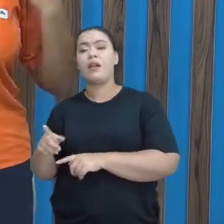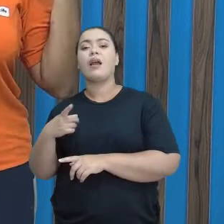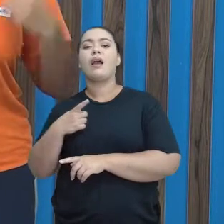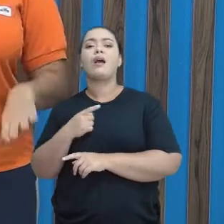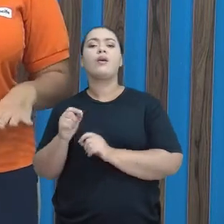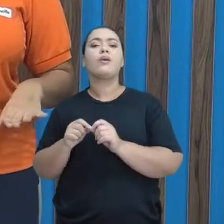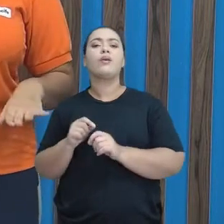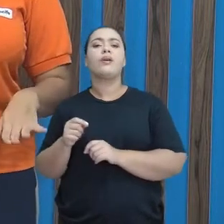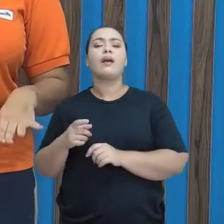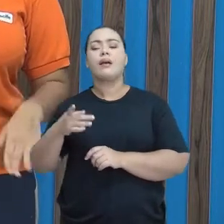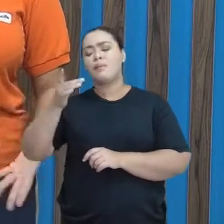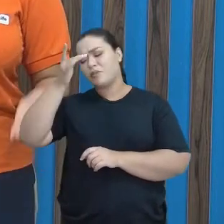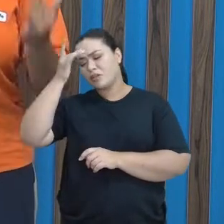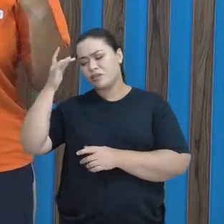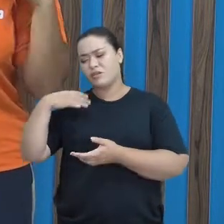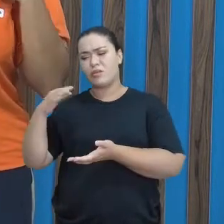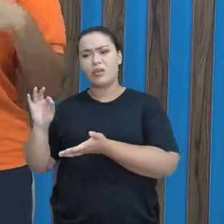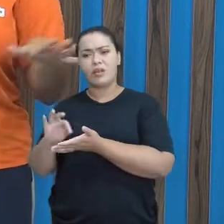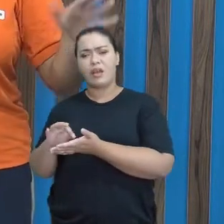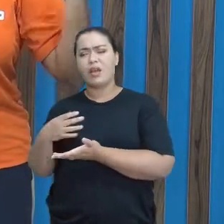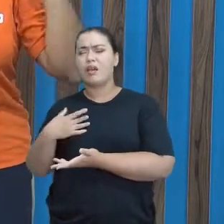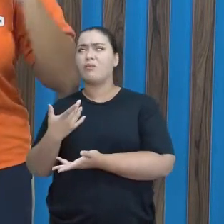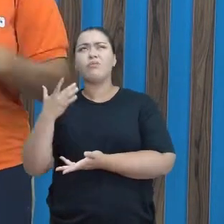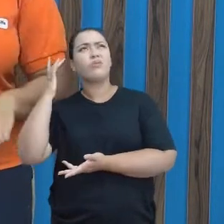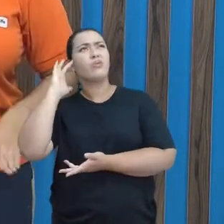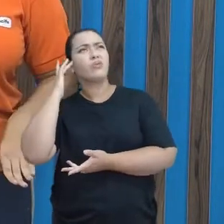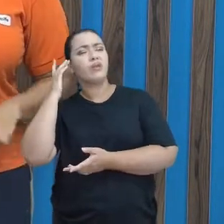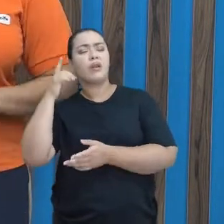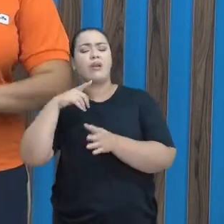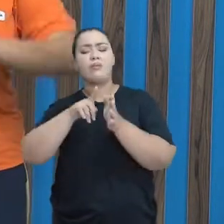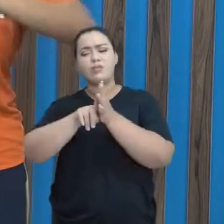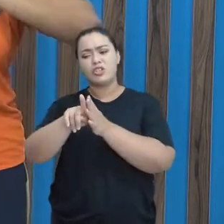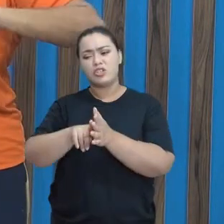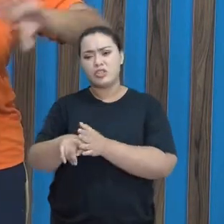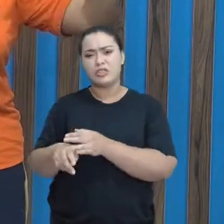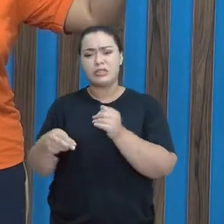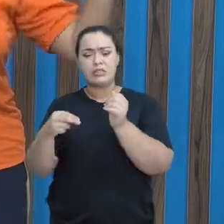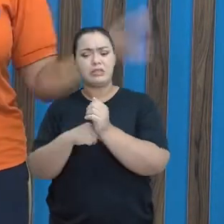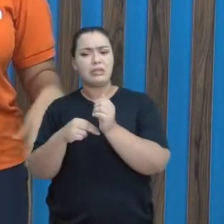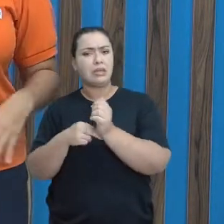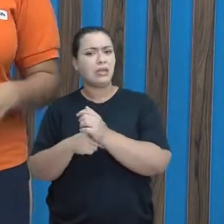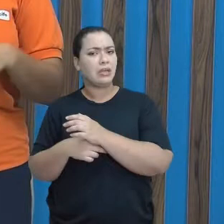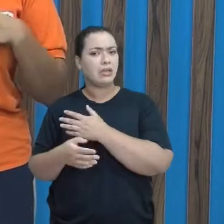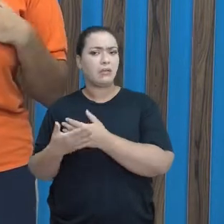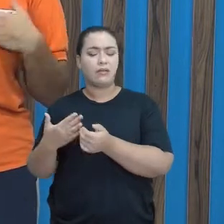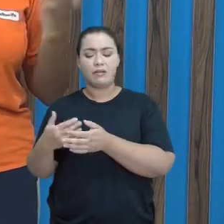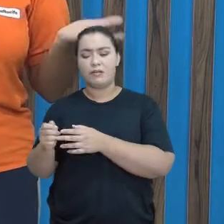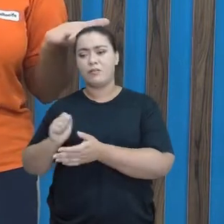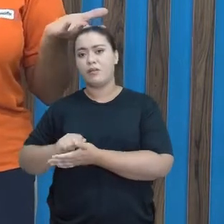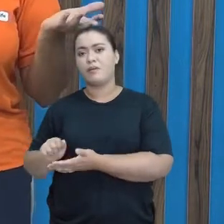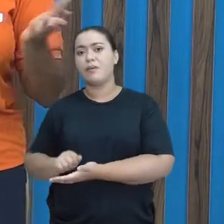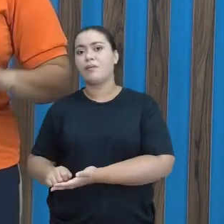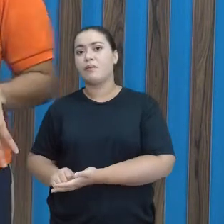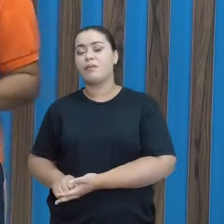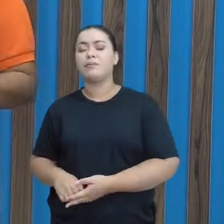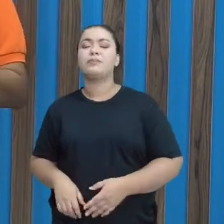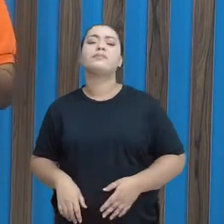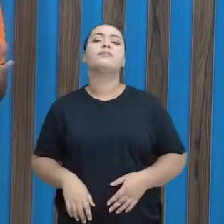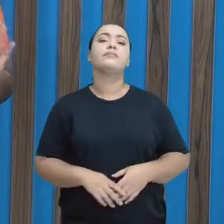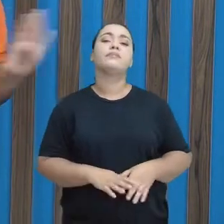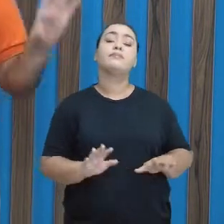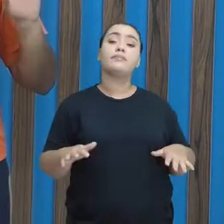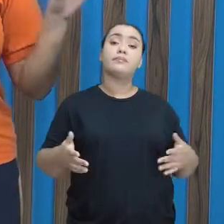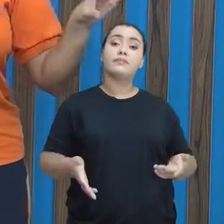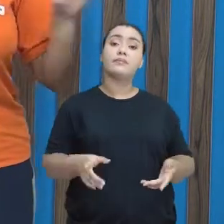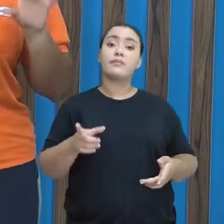o autor achar relevante, o que ele achou, desencavou, seus segredos mais obscuros, ou não, né? Só que